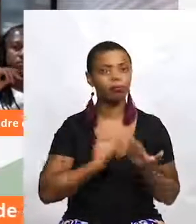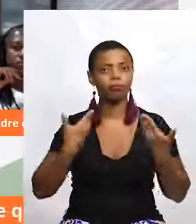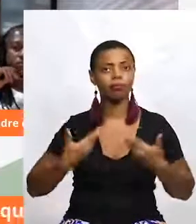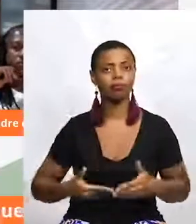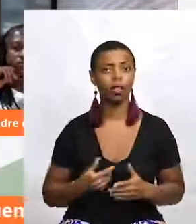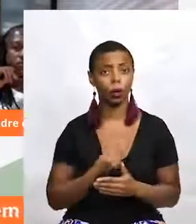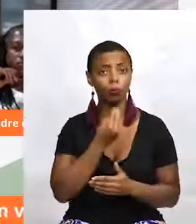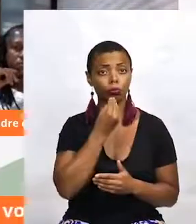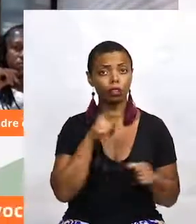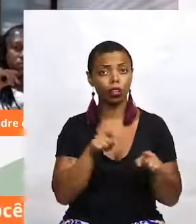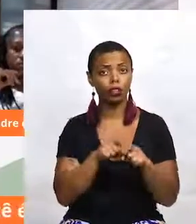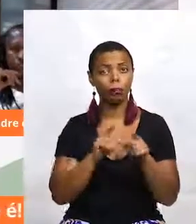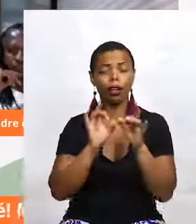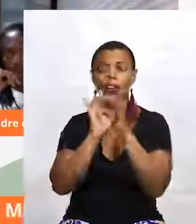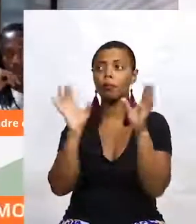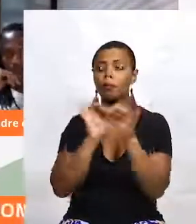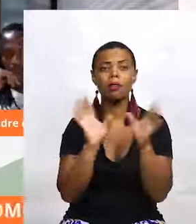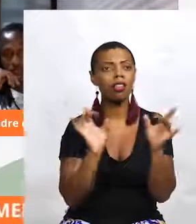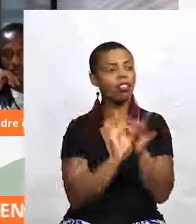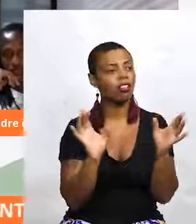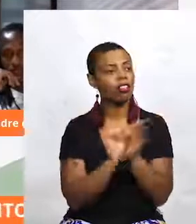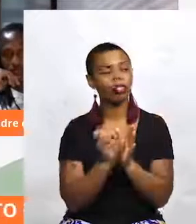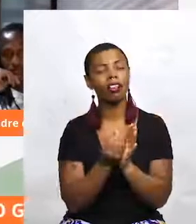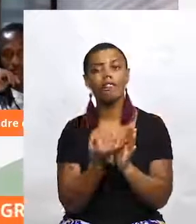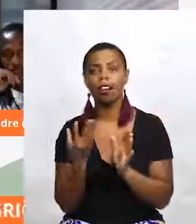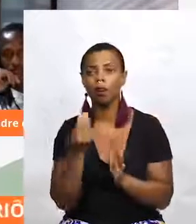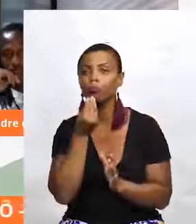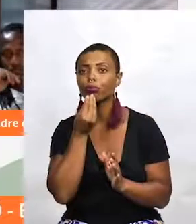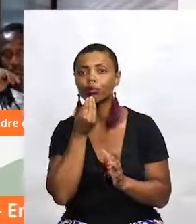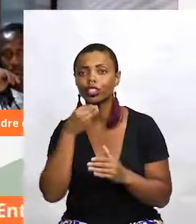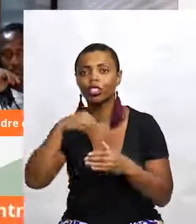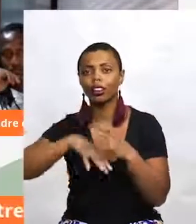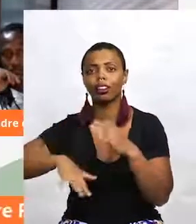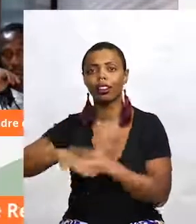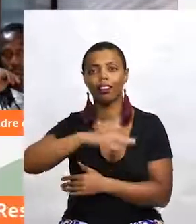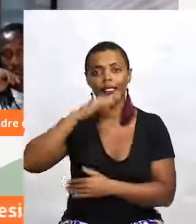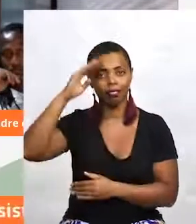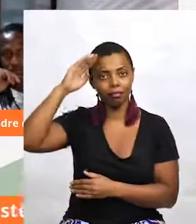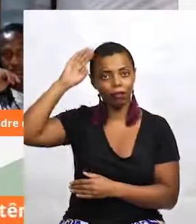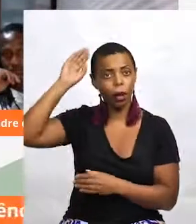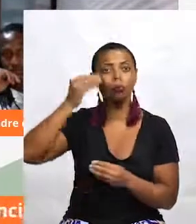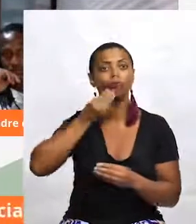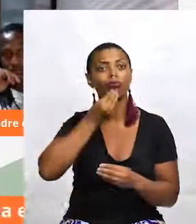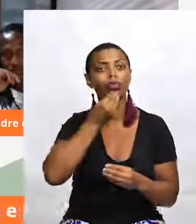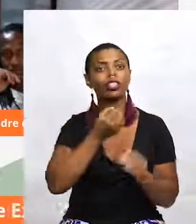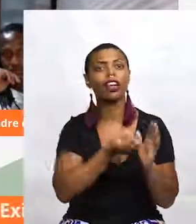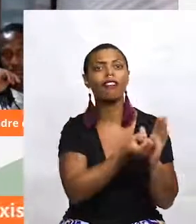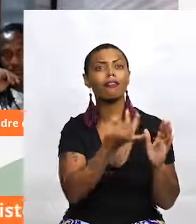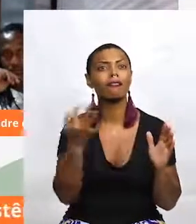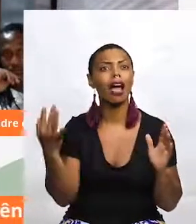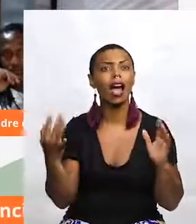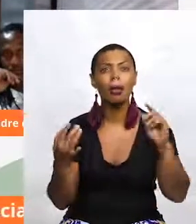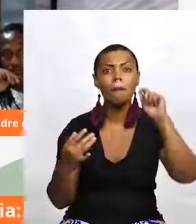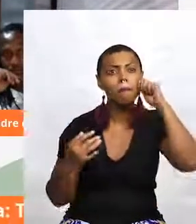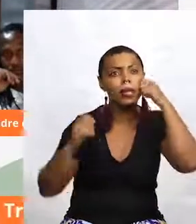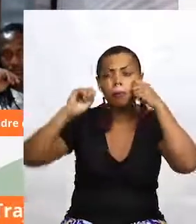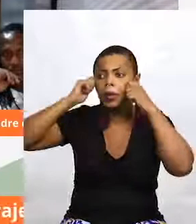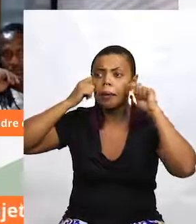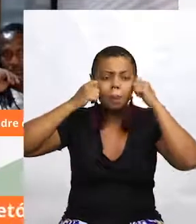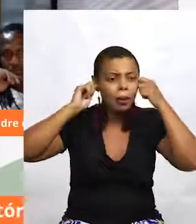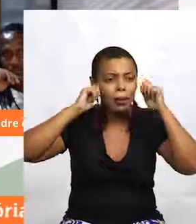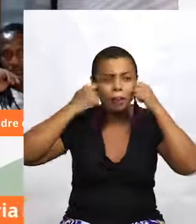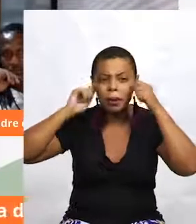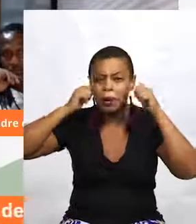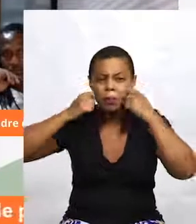várias liberdades na academia. A gente também poderia ter vários de pretos, vários de pretas, vários de